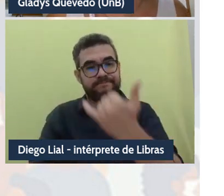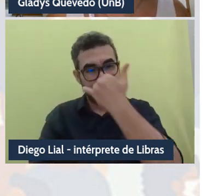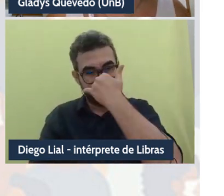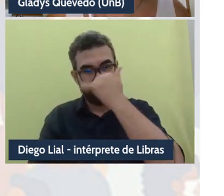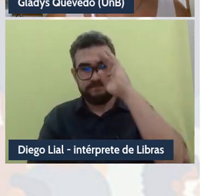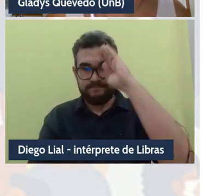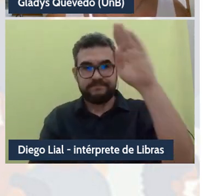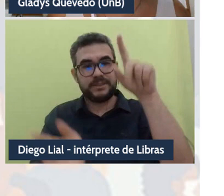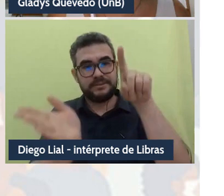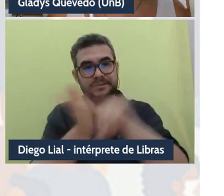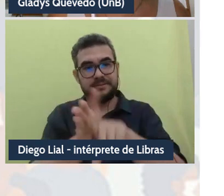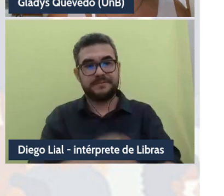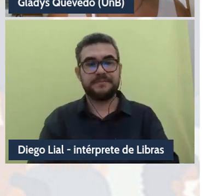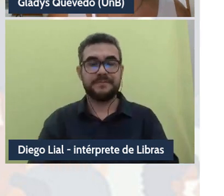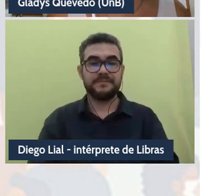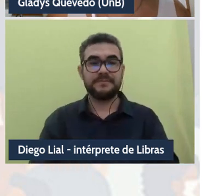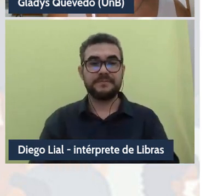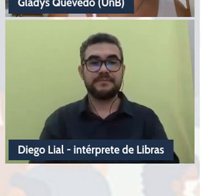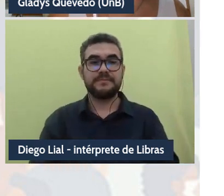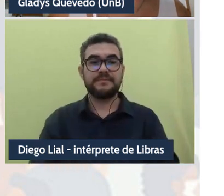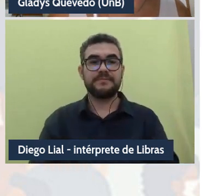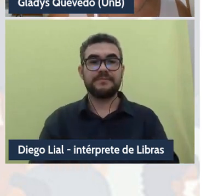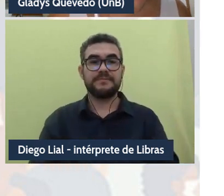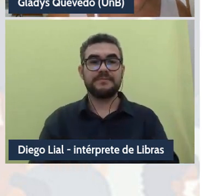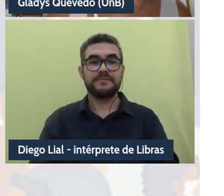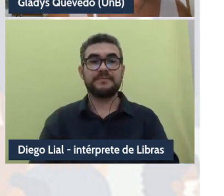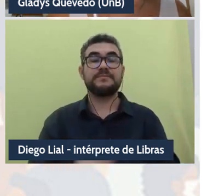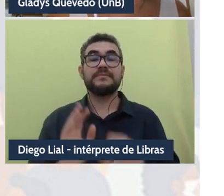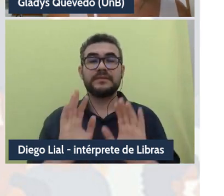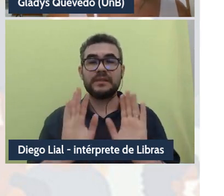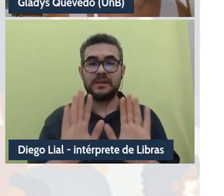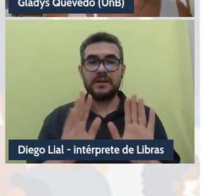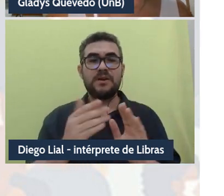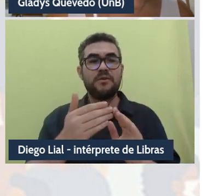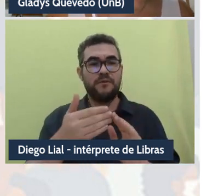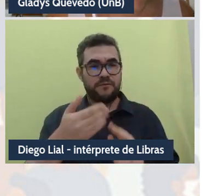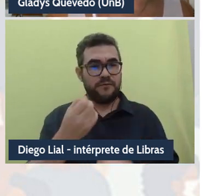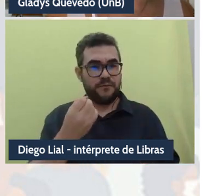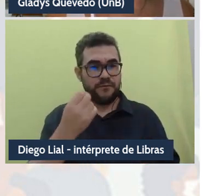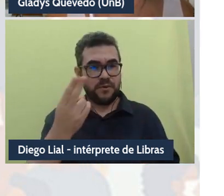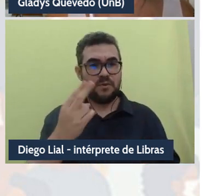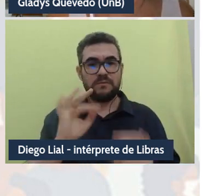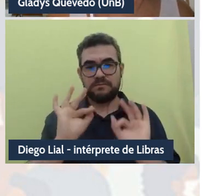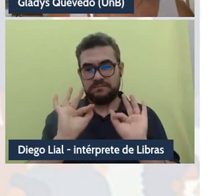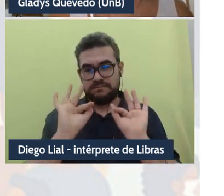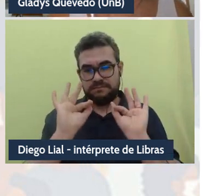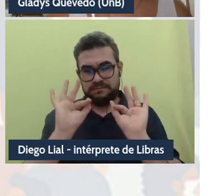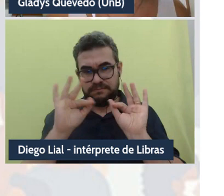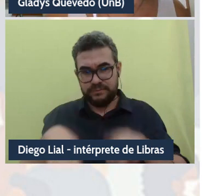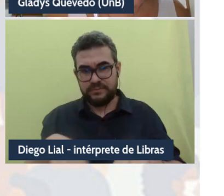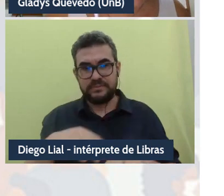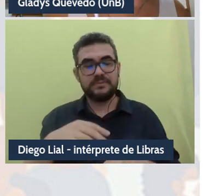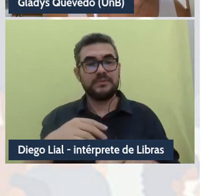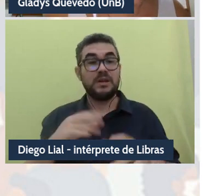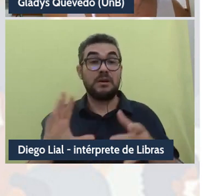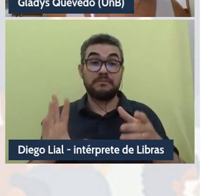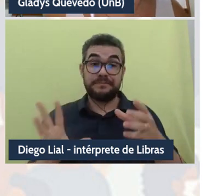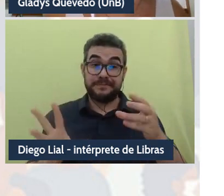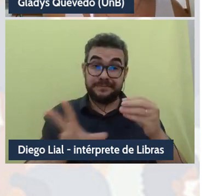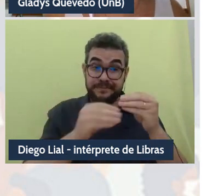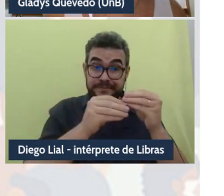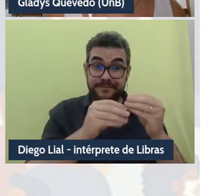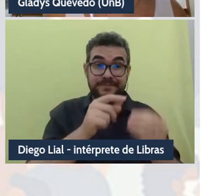encerrar, eu queria fazer um gancho com a fala final da Paula, que ela falou de